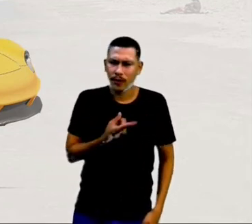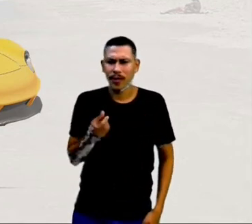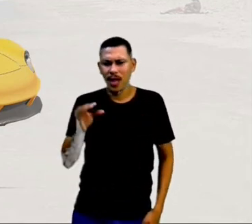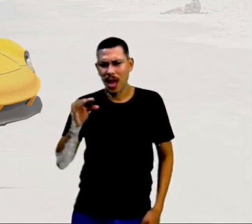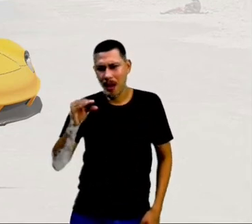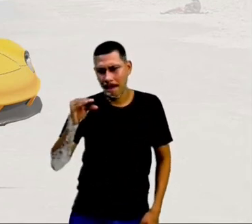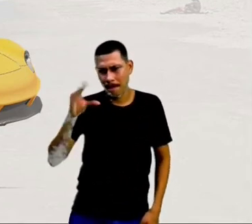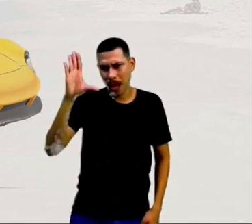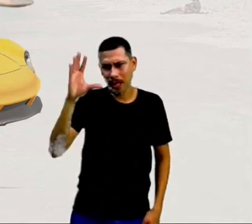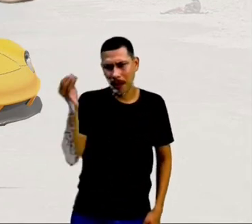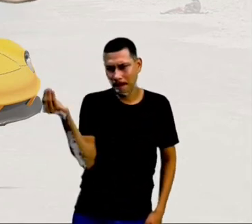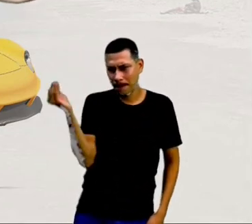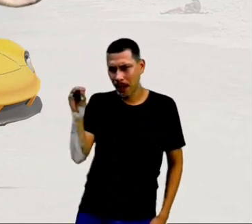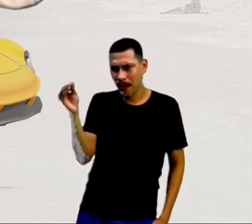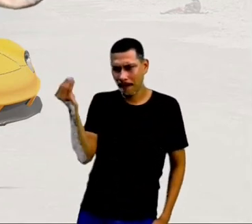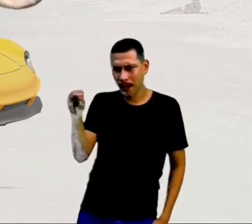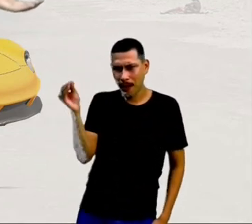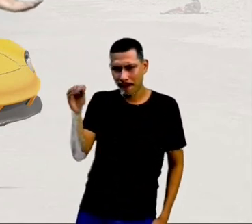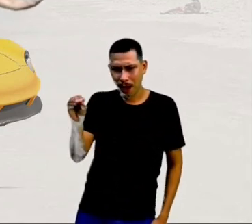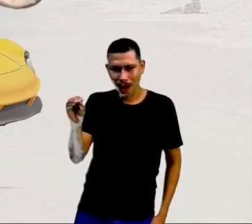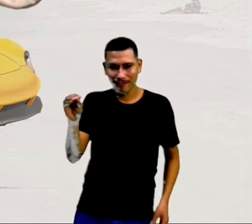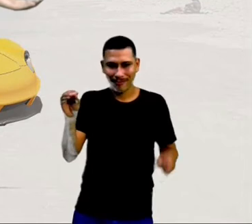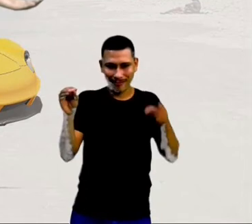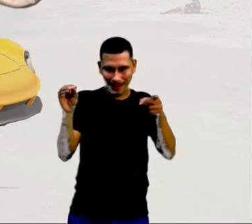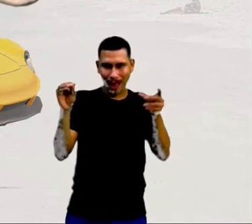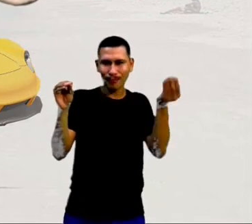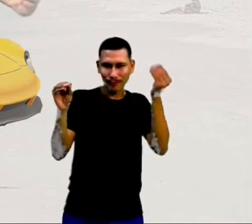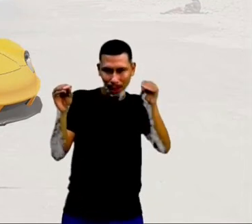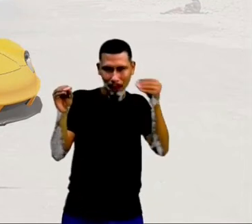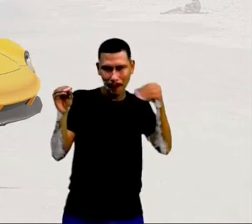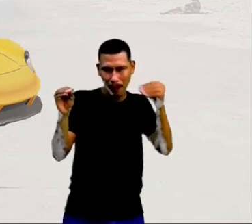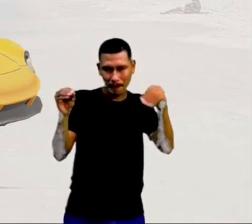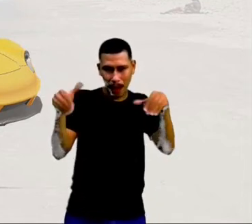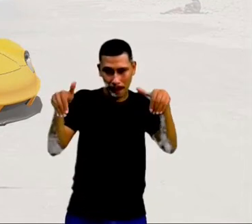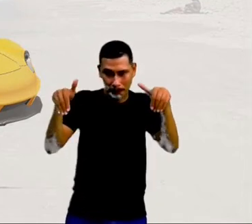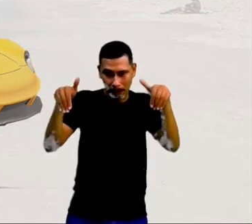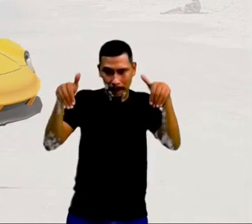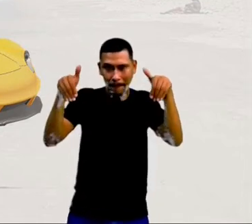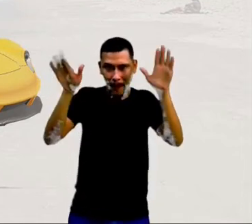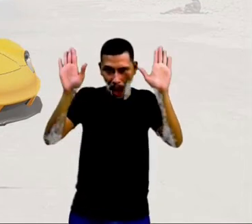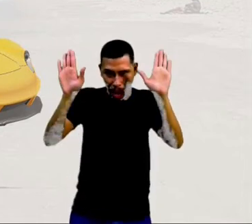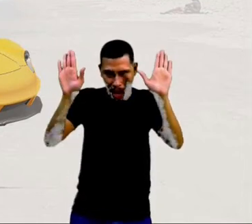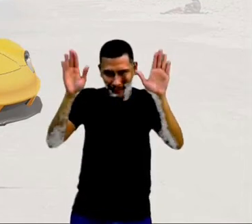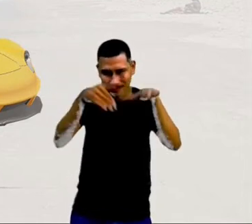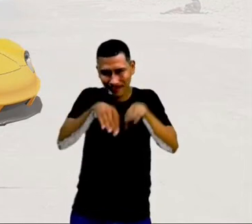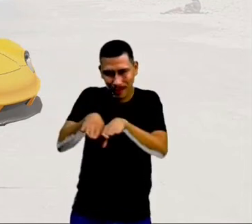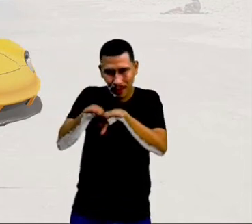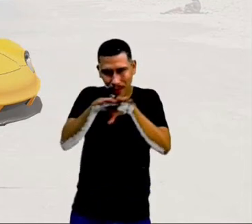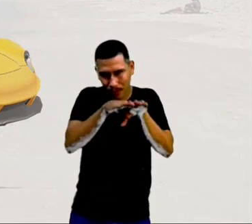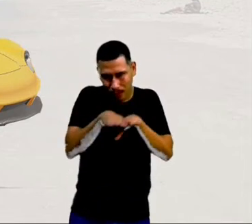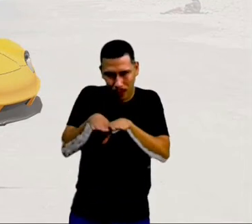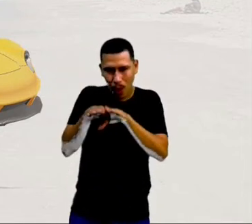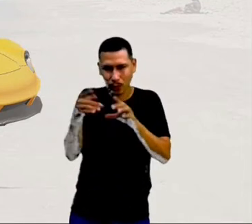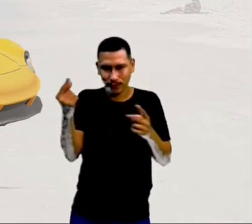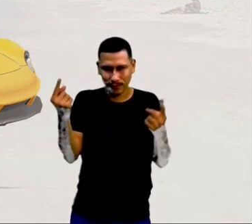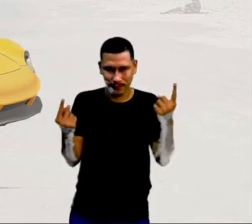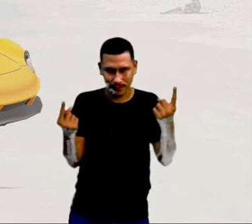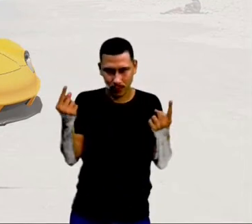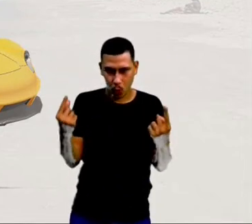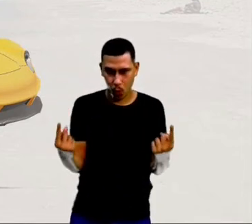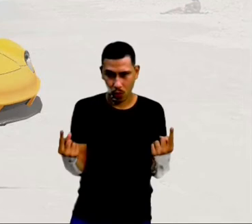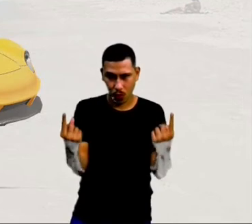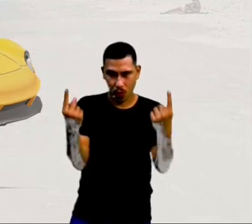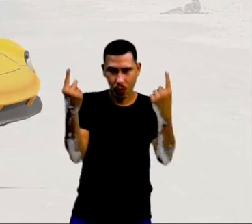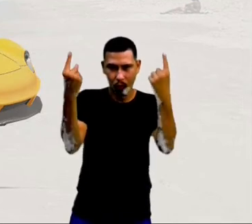uma grandeza, mais a outra também vai ser aumentada de forma proporcional a manter o mesmo valor